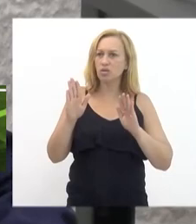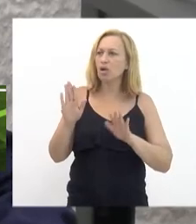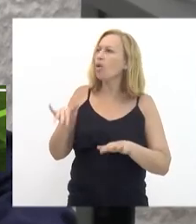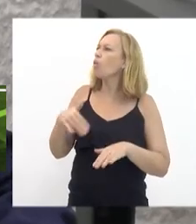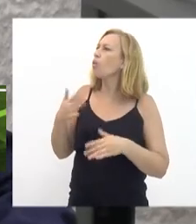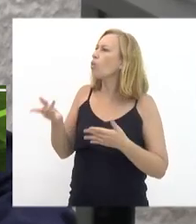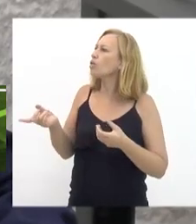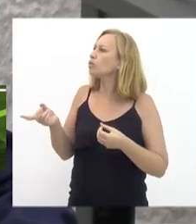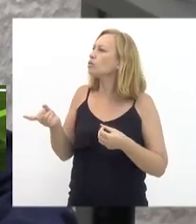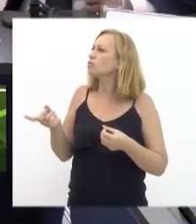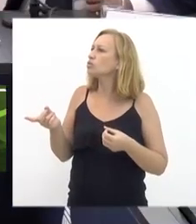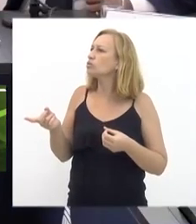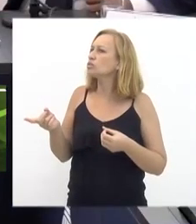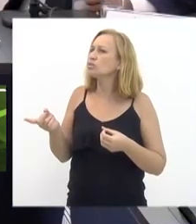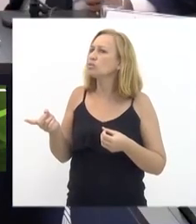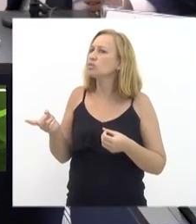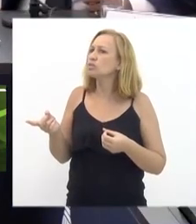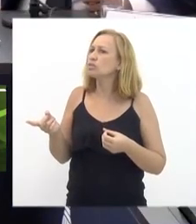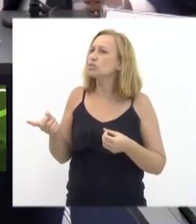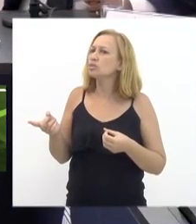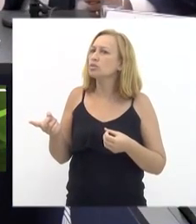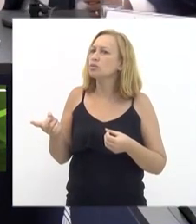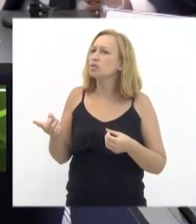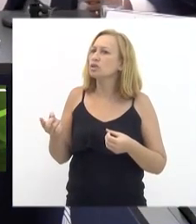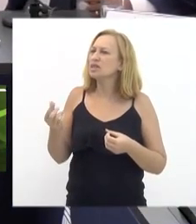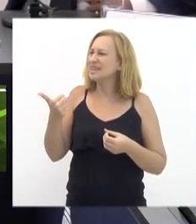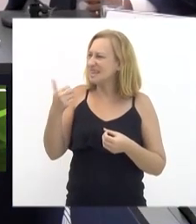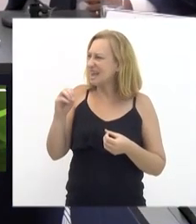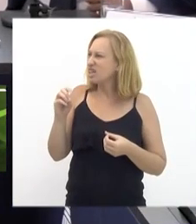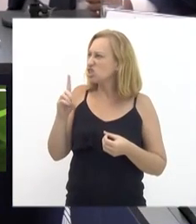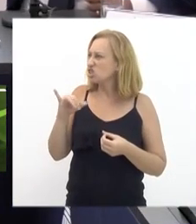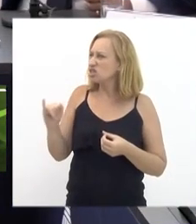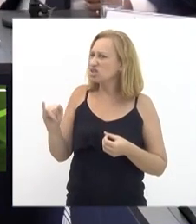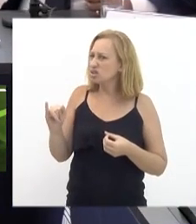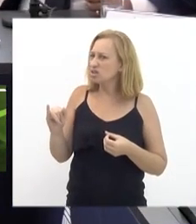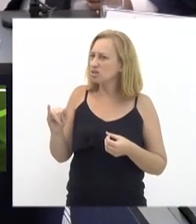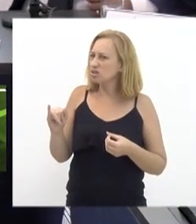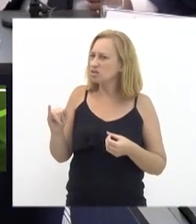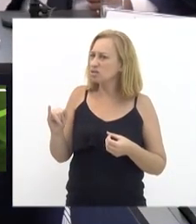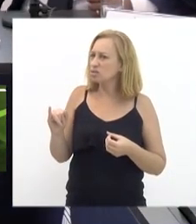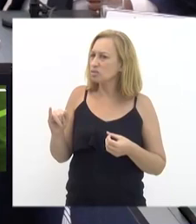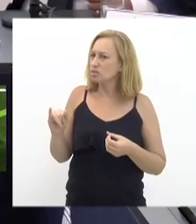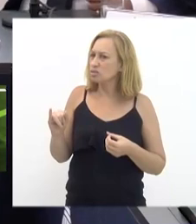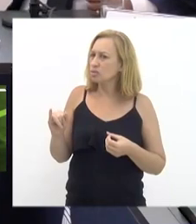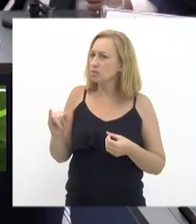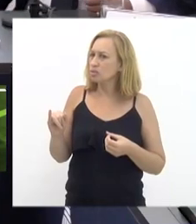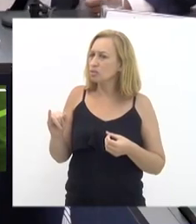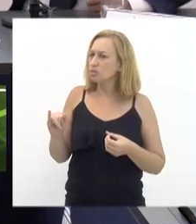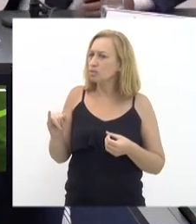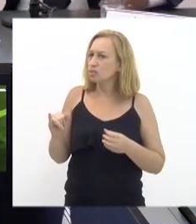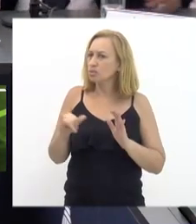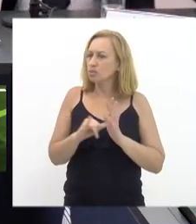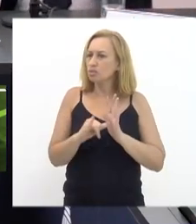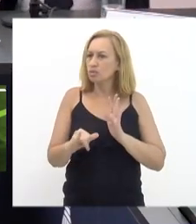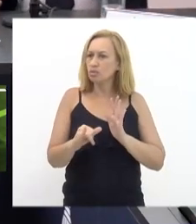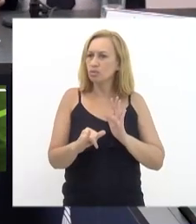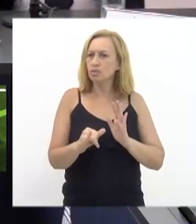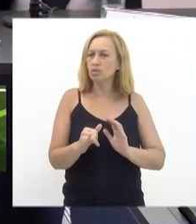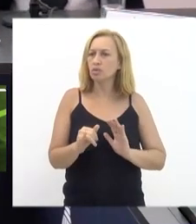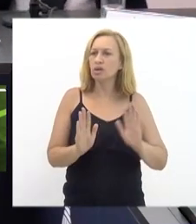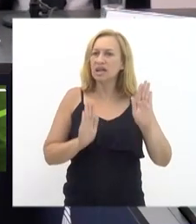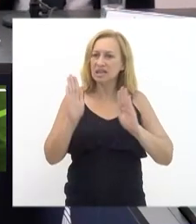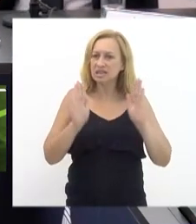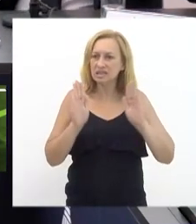quando estamos é o máximo 10 dias Março 10 dias no máximo publicamos jogando no mercado